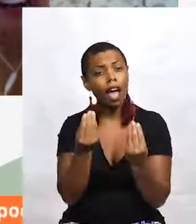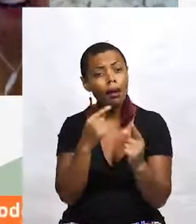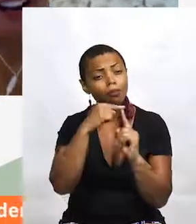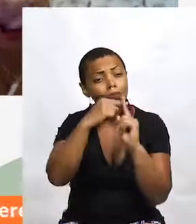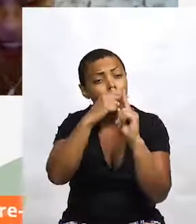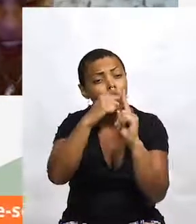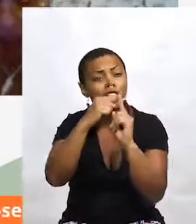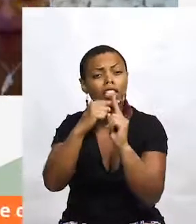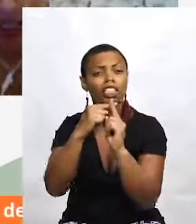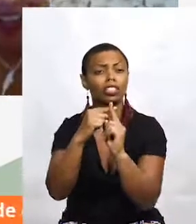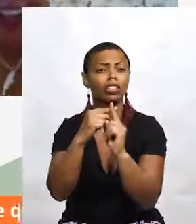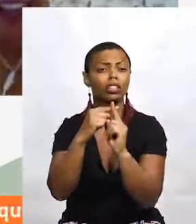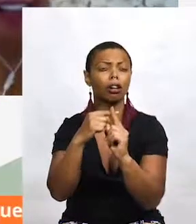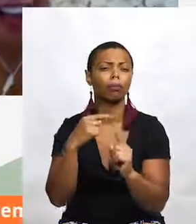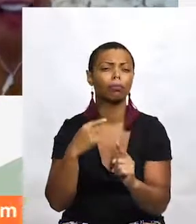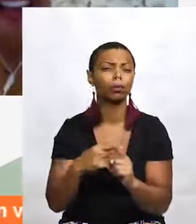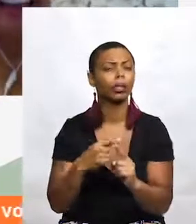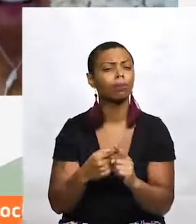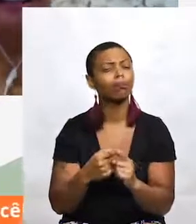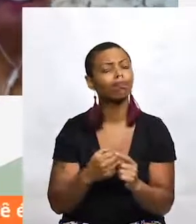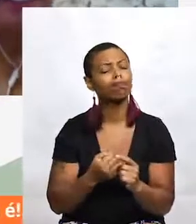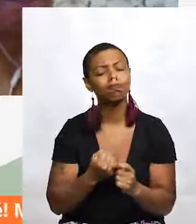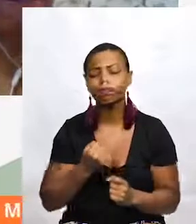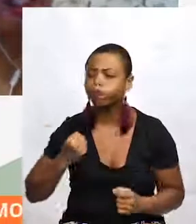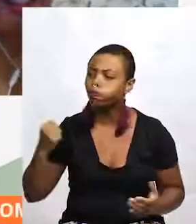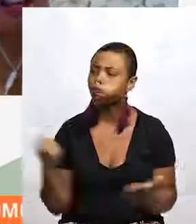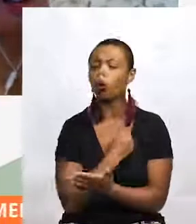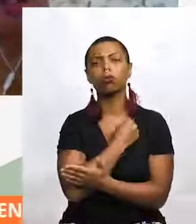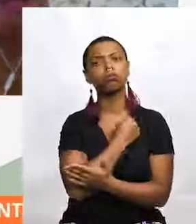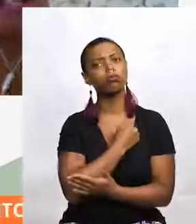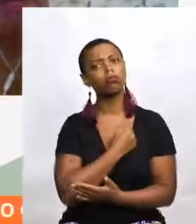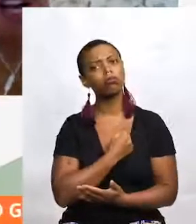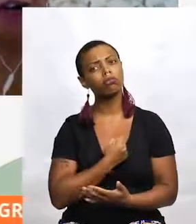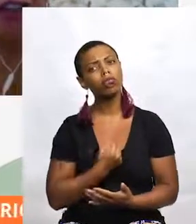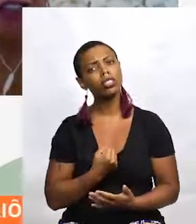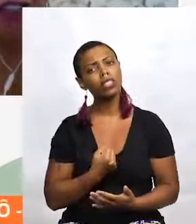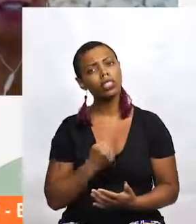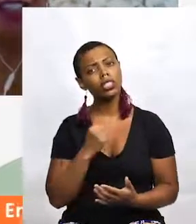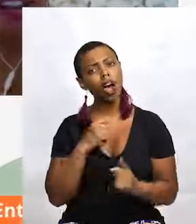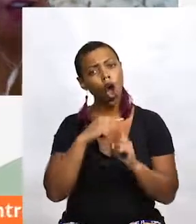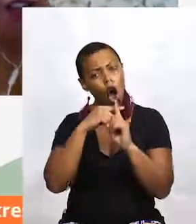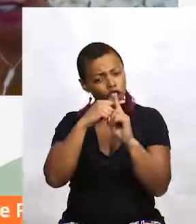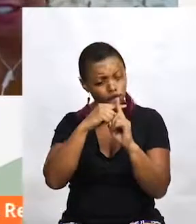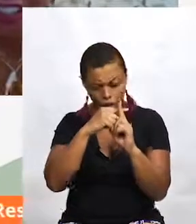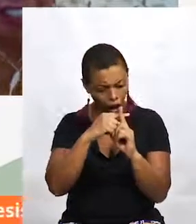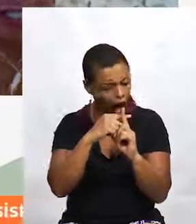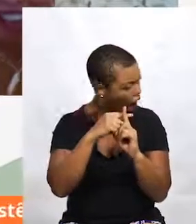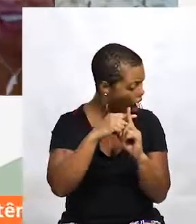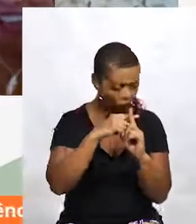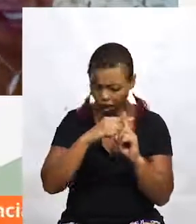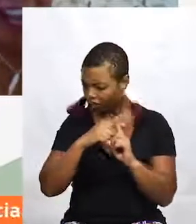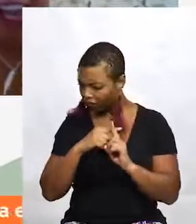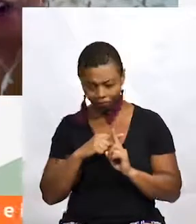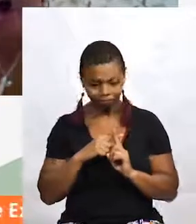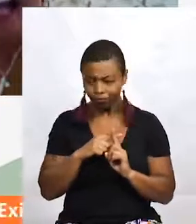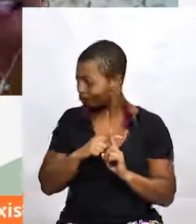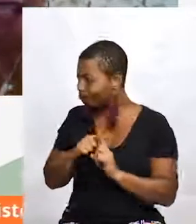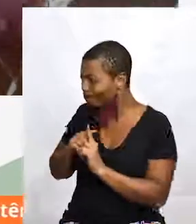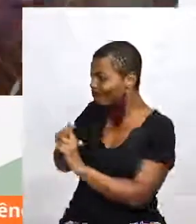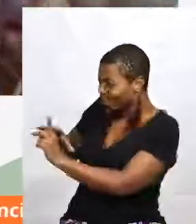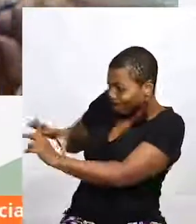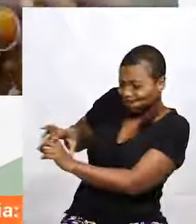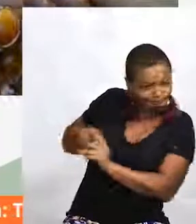porque cáspita, né? Você tira otimismo da onde? Da onde ele tiver.